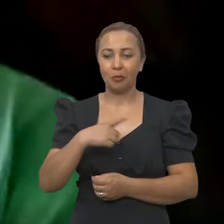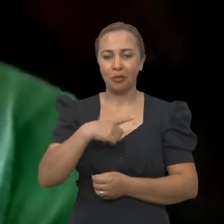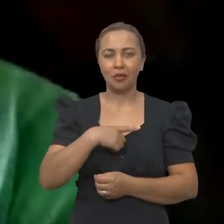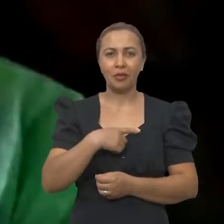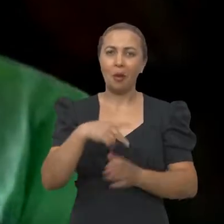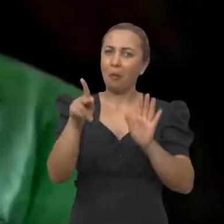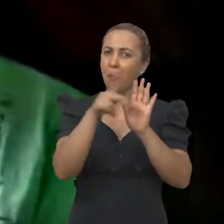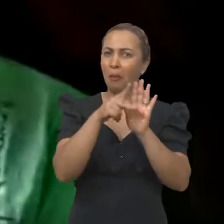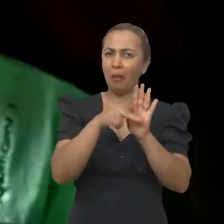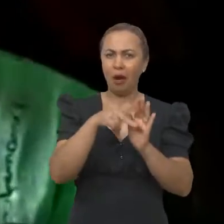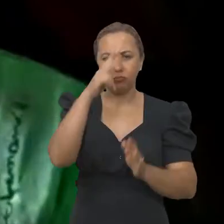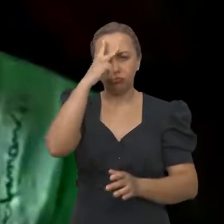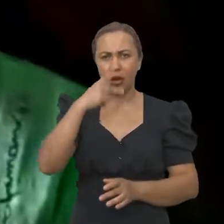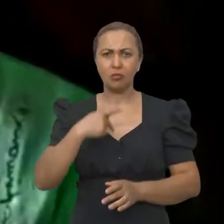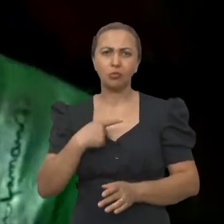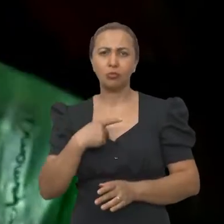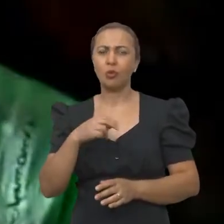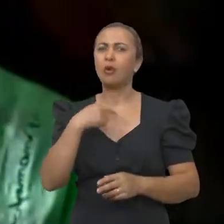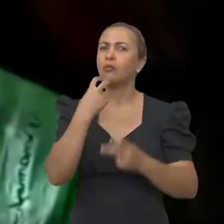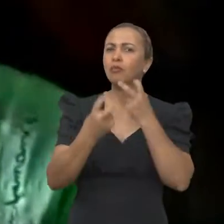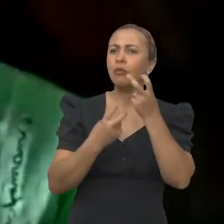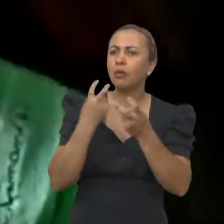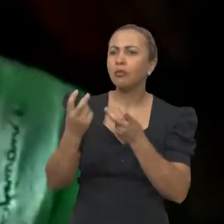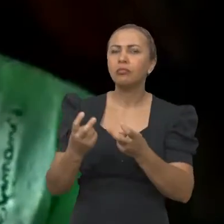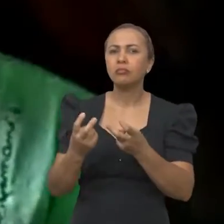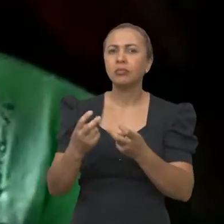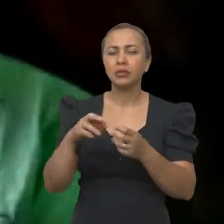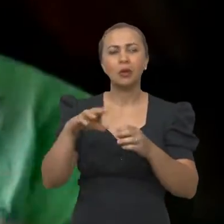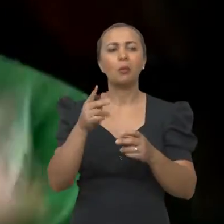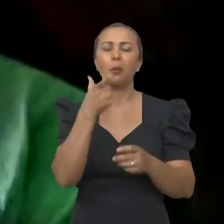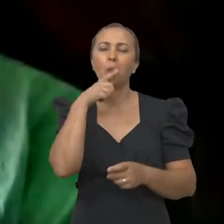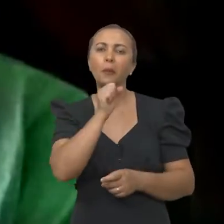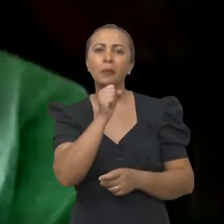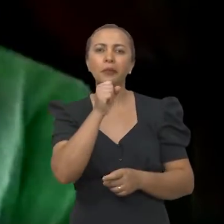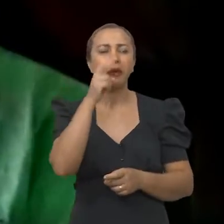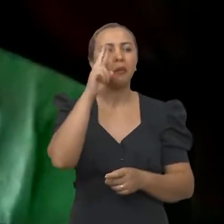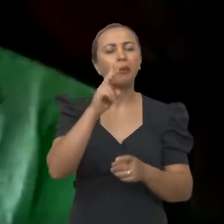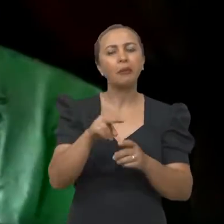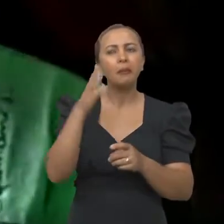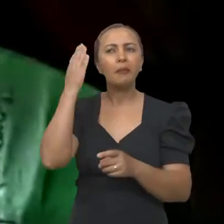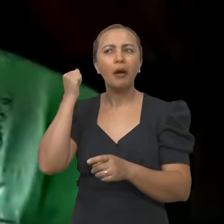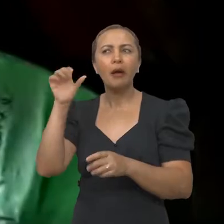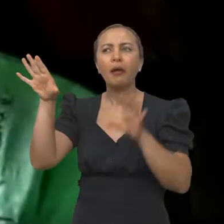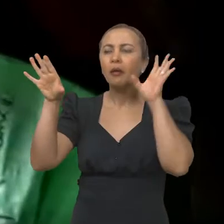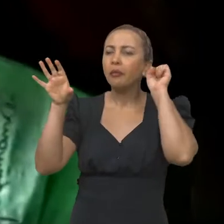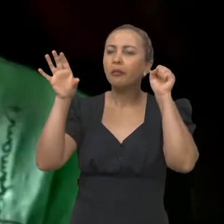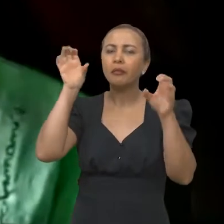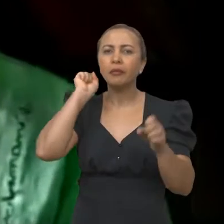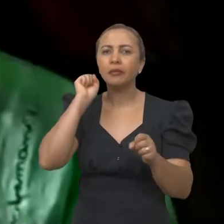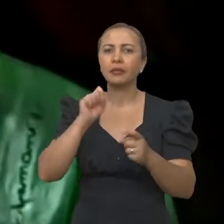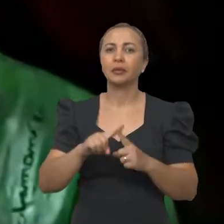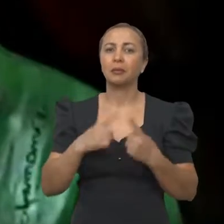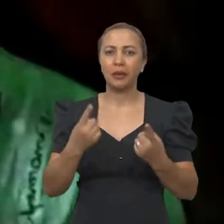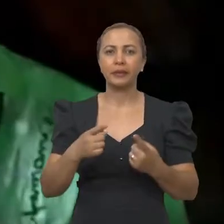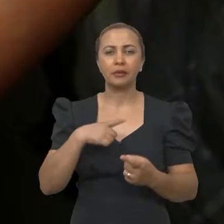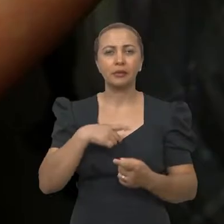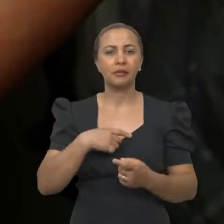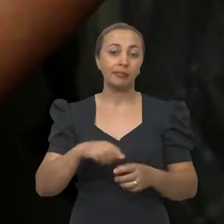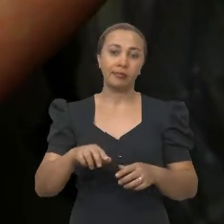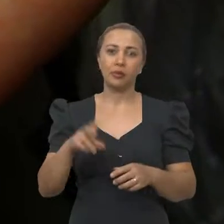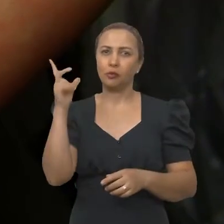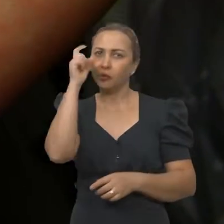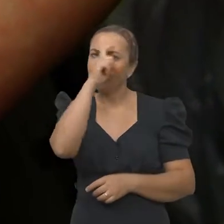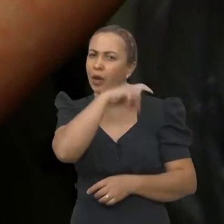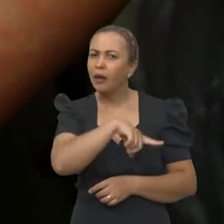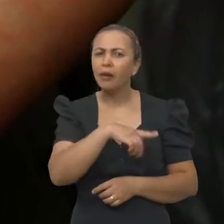de canto próprio dela. Então, a gente consegue identificar e diferenciar uma da outra através desses cantos. E